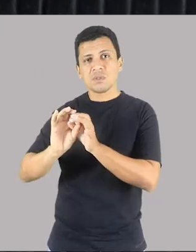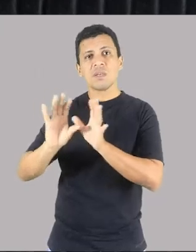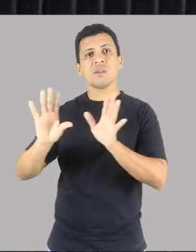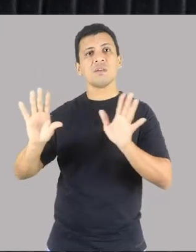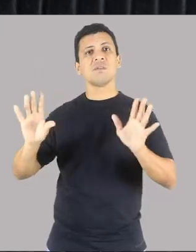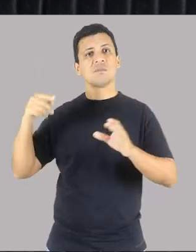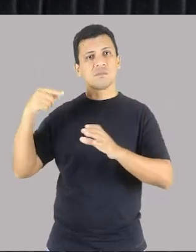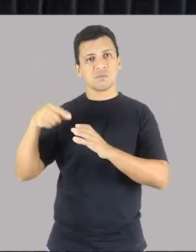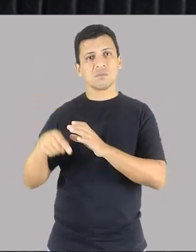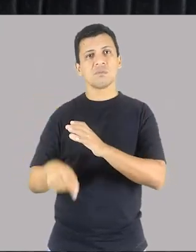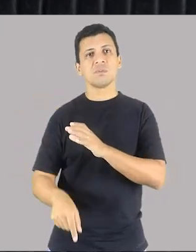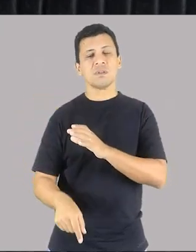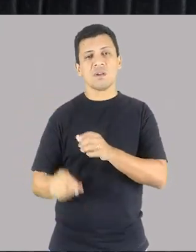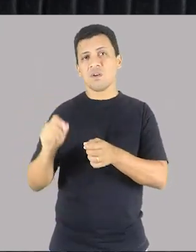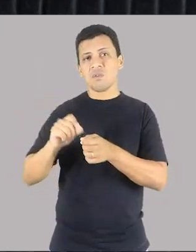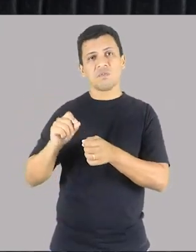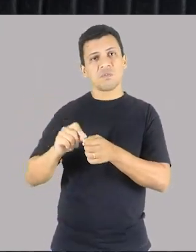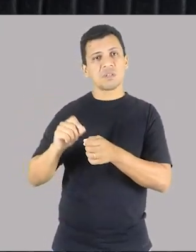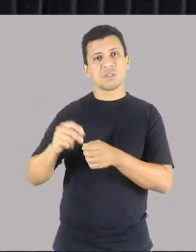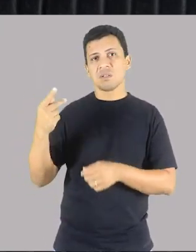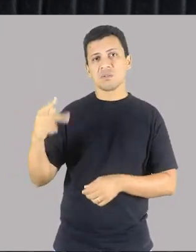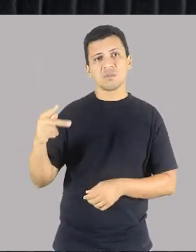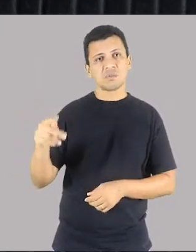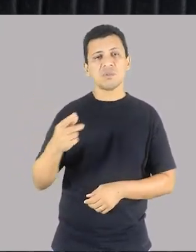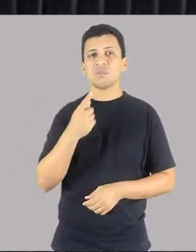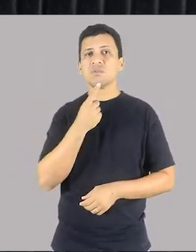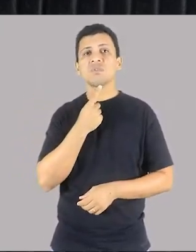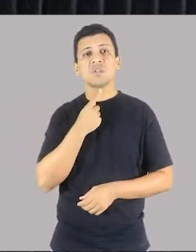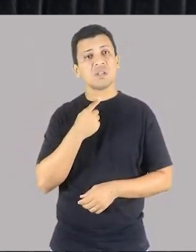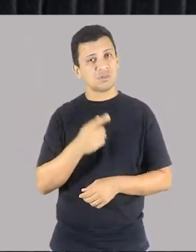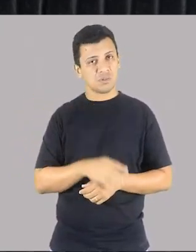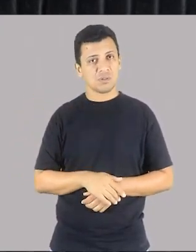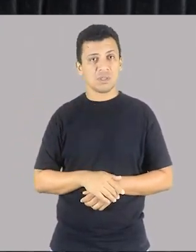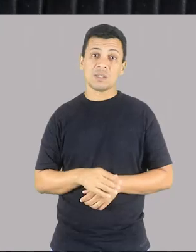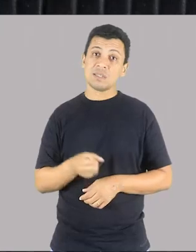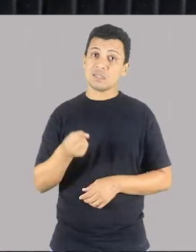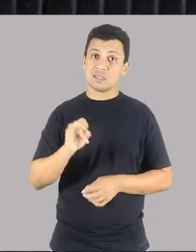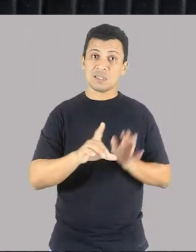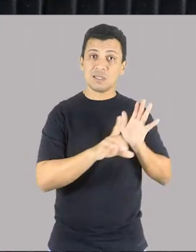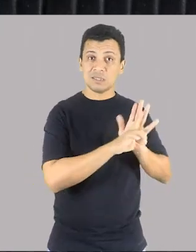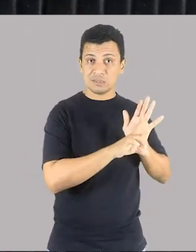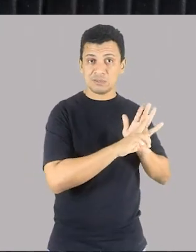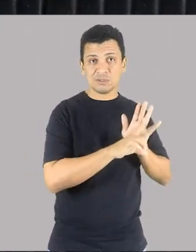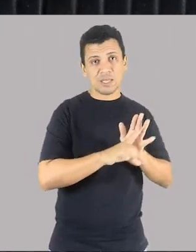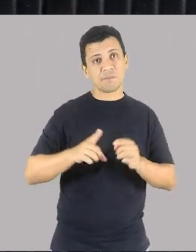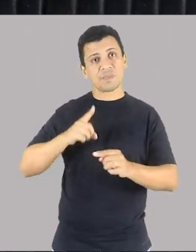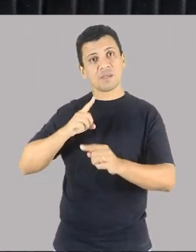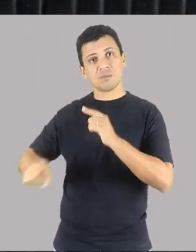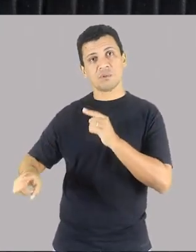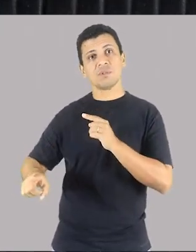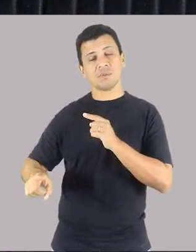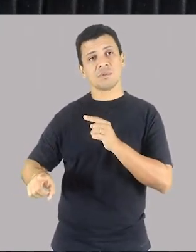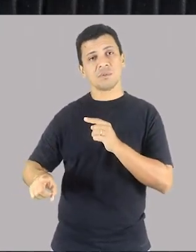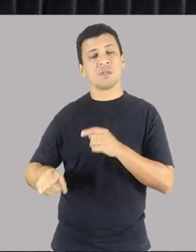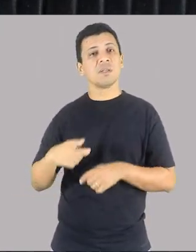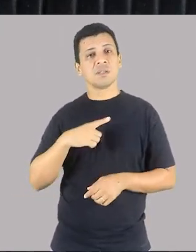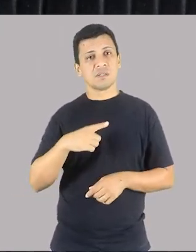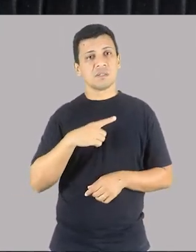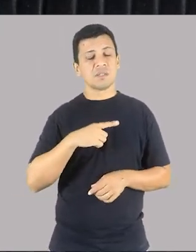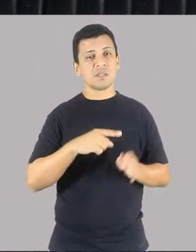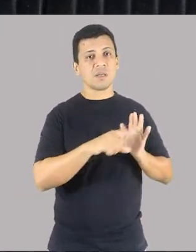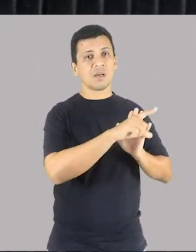profunda de agir de acordo com a sua própria vontade, a não ser que haja lei que o impeça de agir, como está descrito